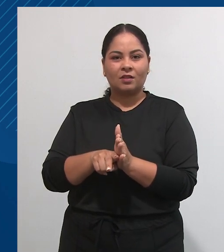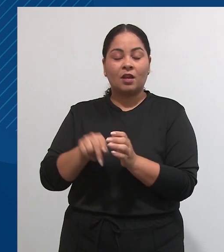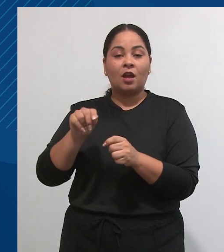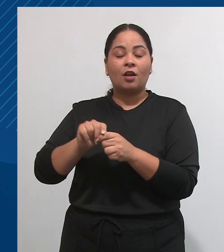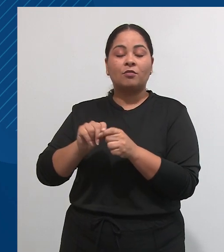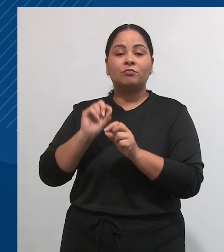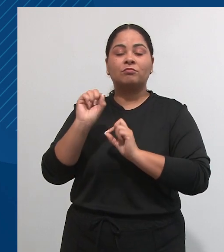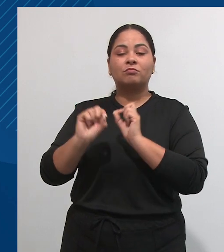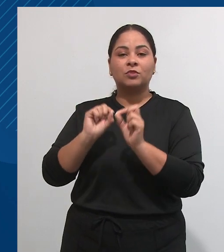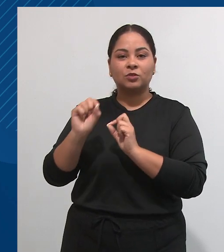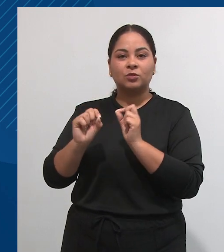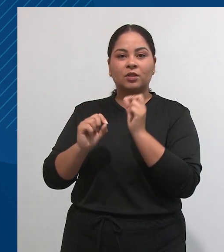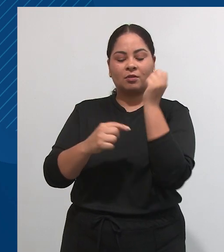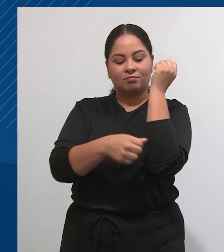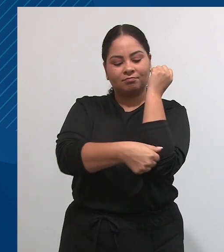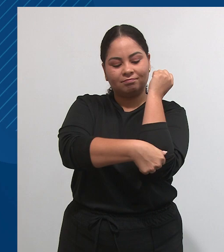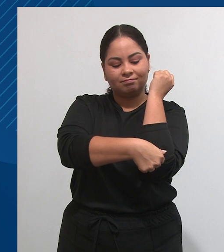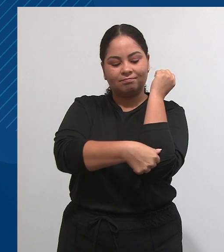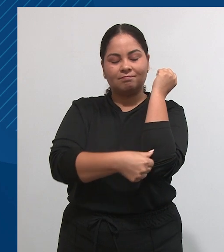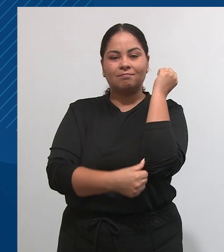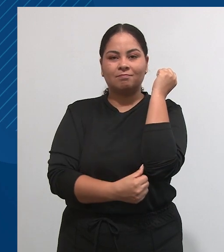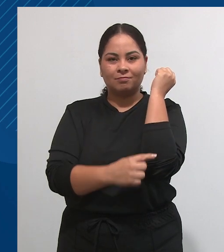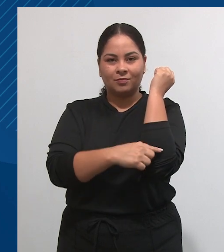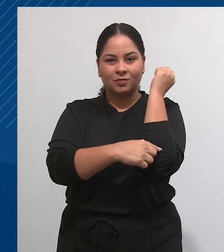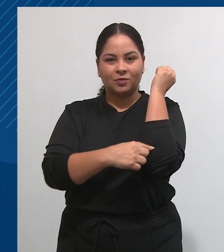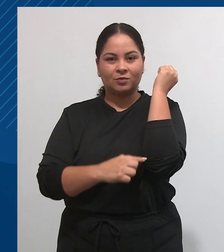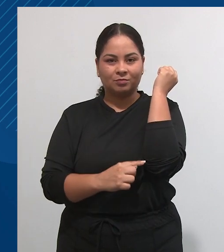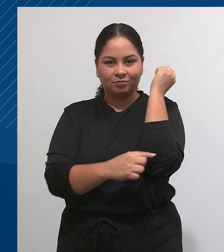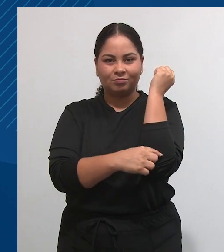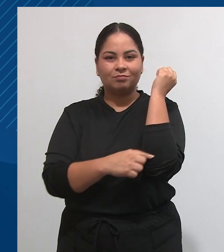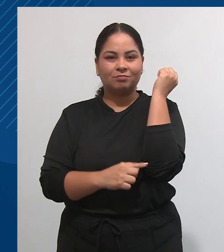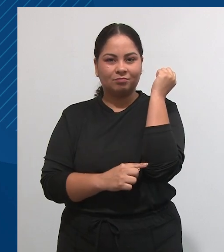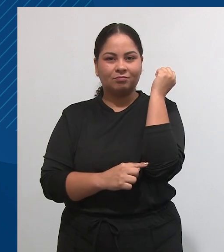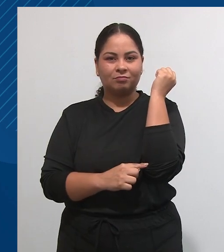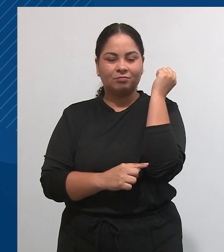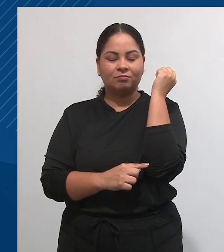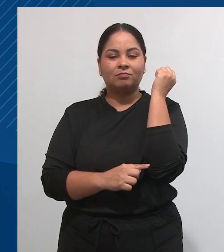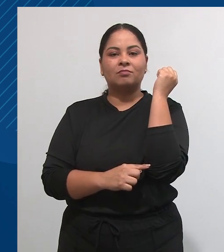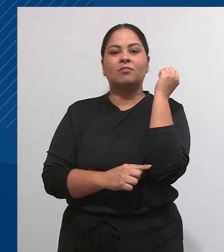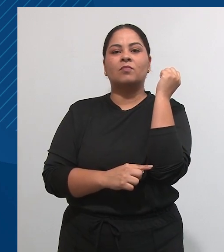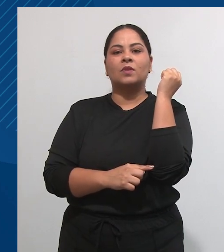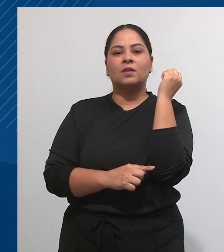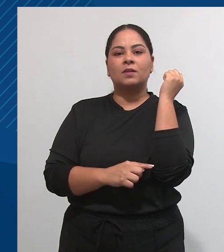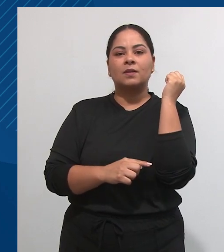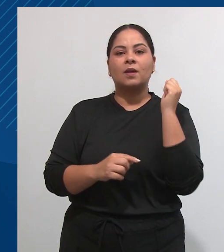né, por Bolívia. Aí a gente já vê toda essa